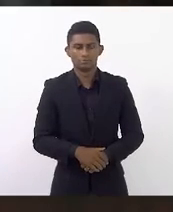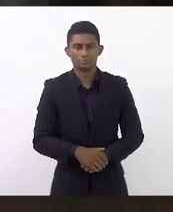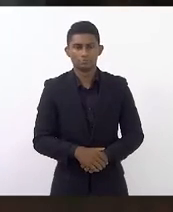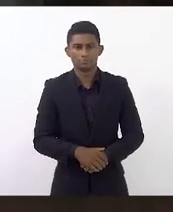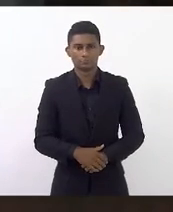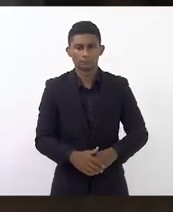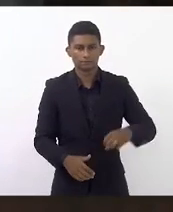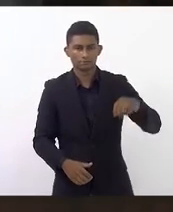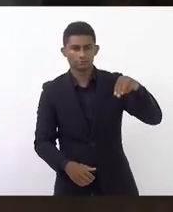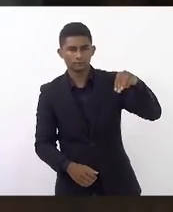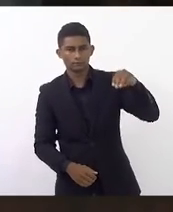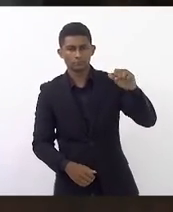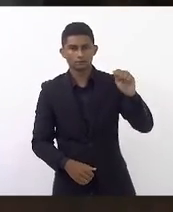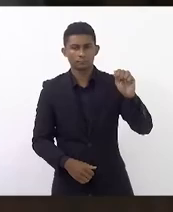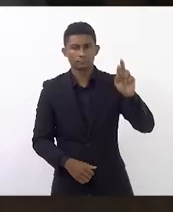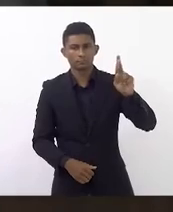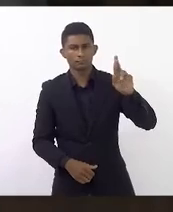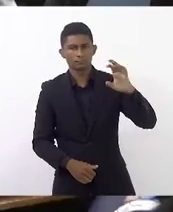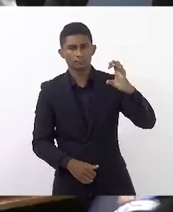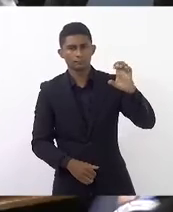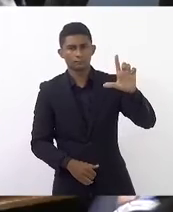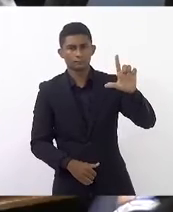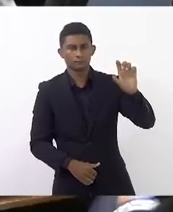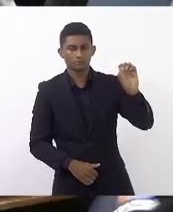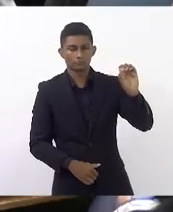Deputado Marcelo Cabeleireiro.